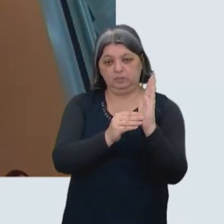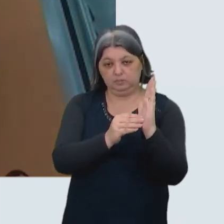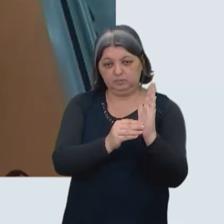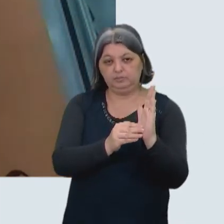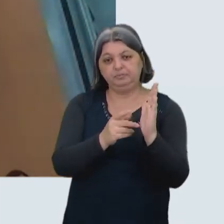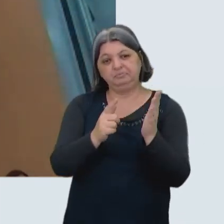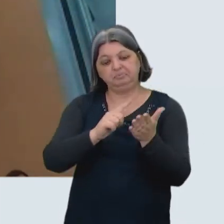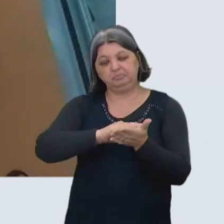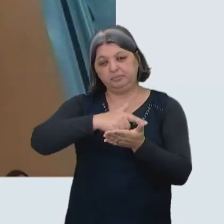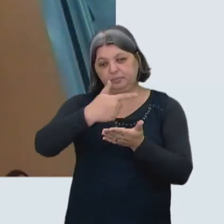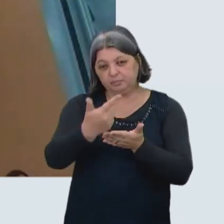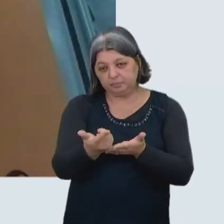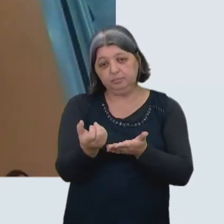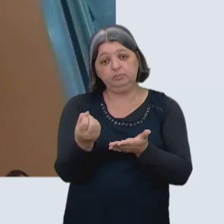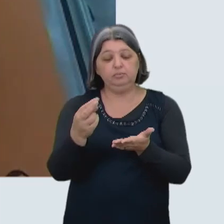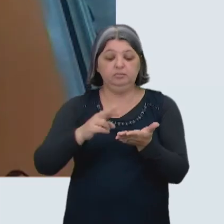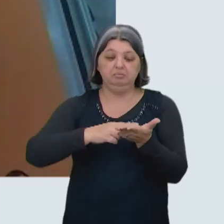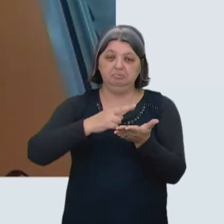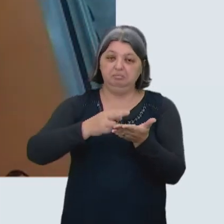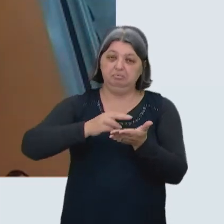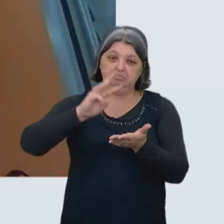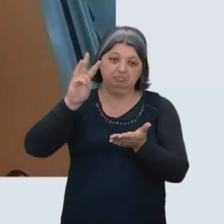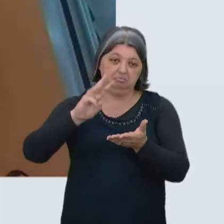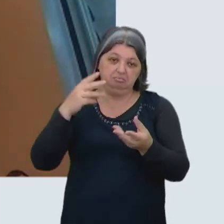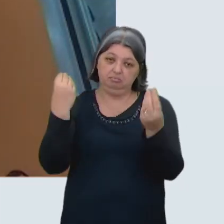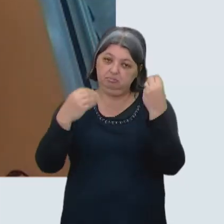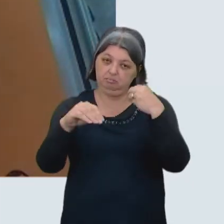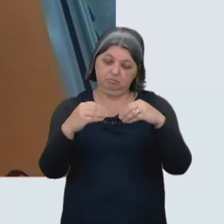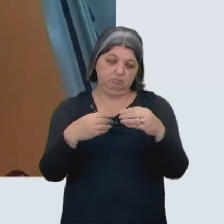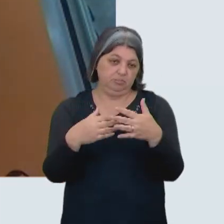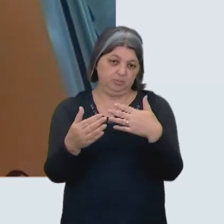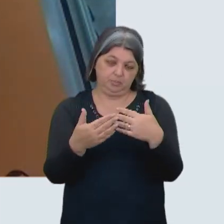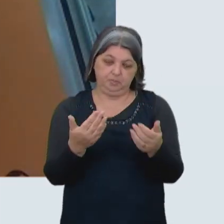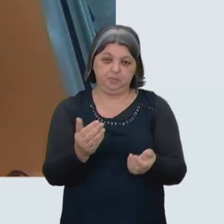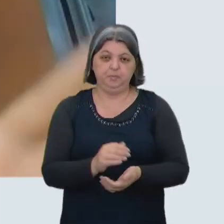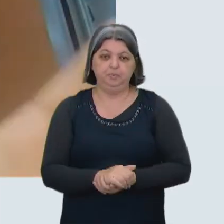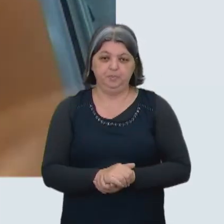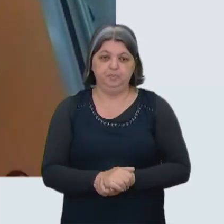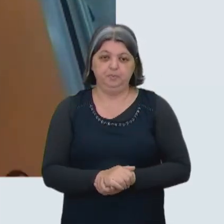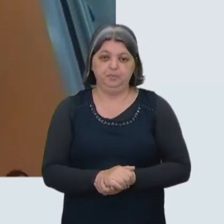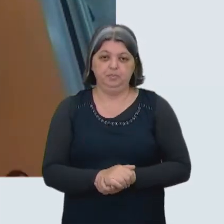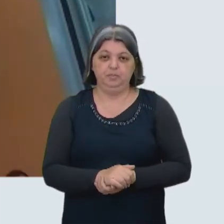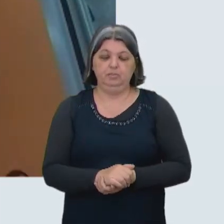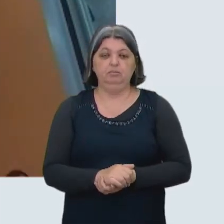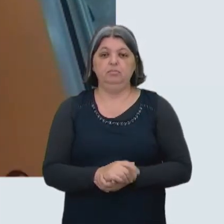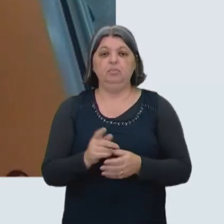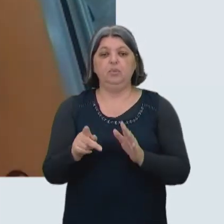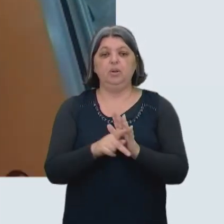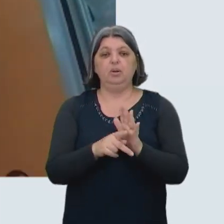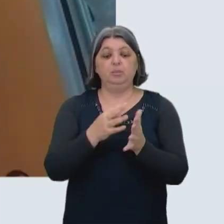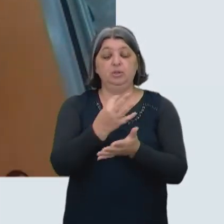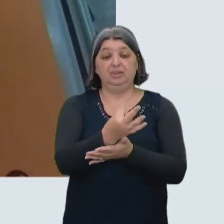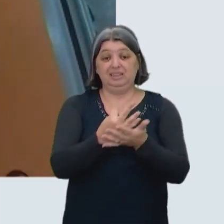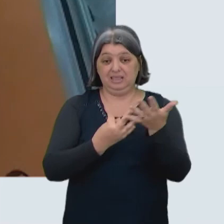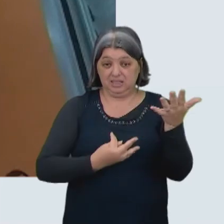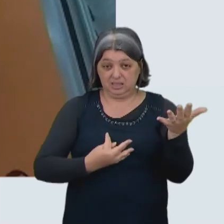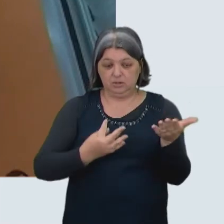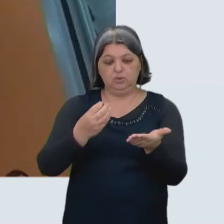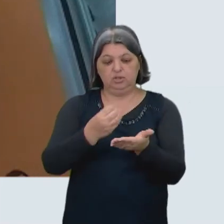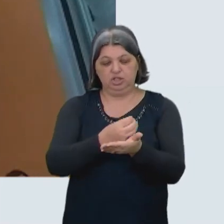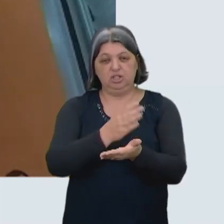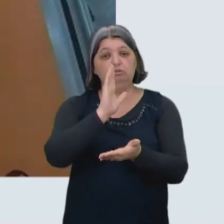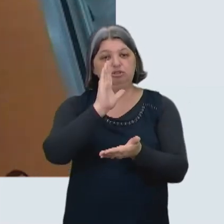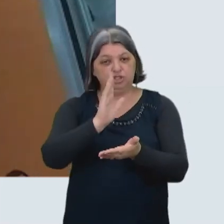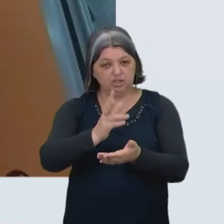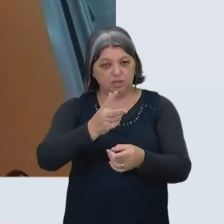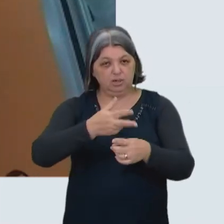num jornal, numa revista, num site, num blog, né? Então você vai pegar aquele texto original que já foi editado